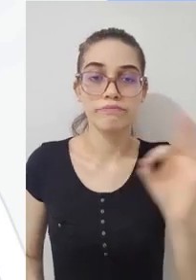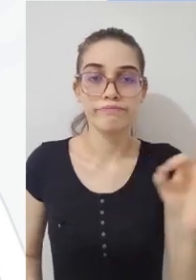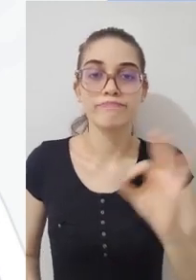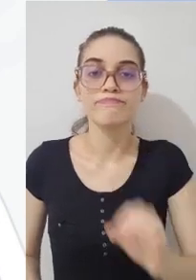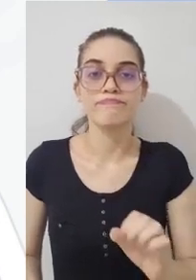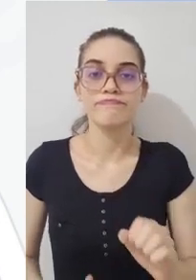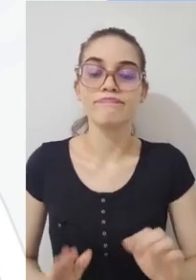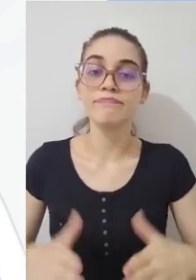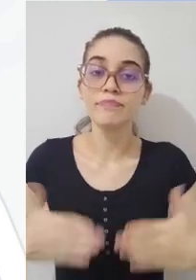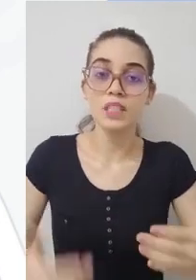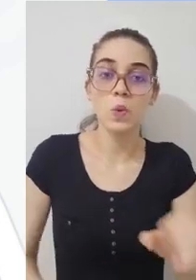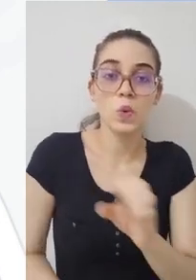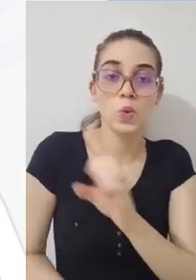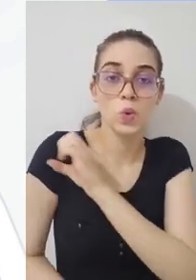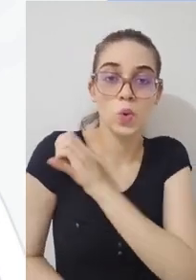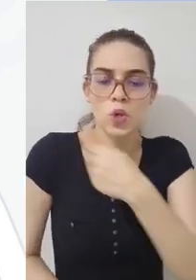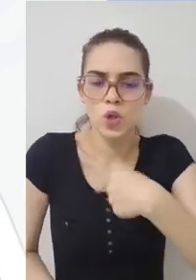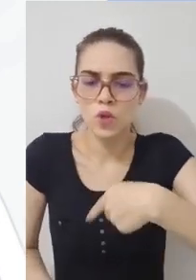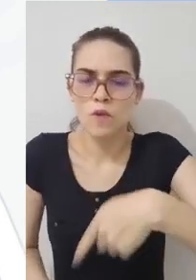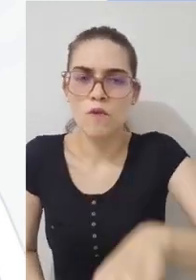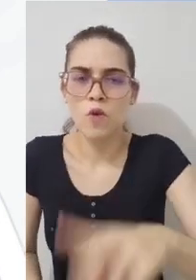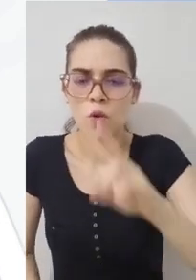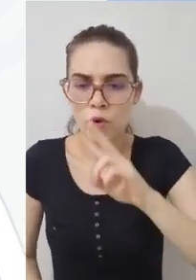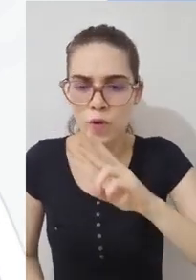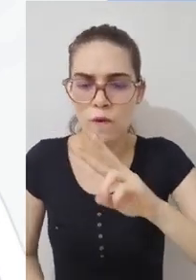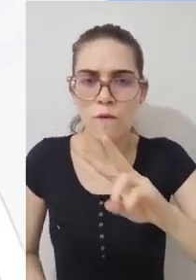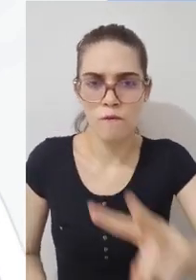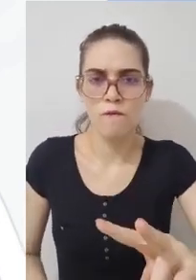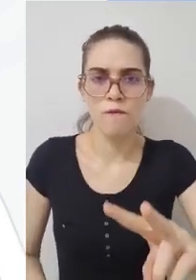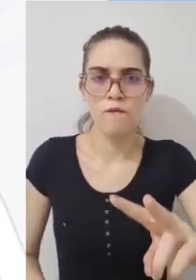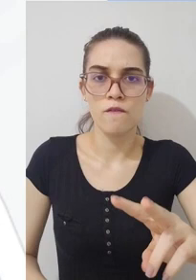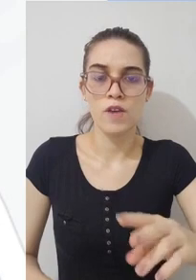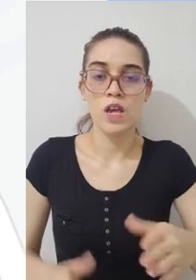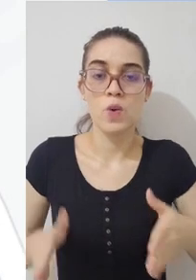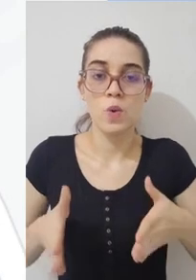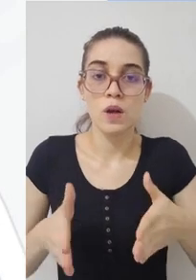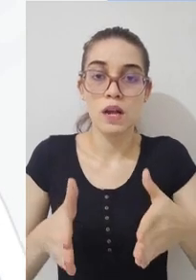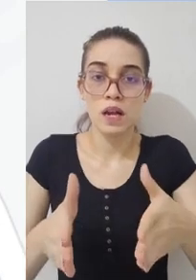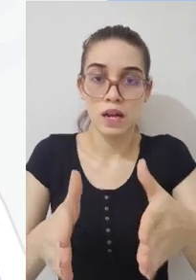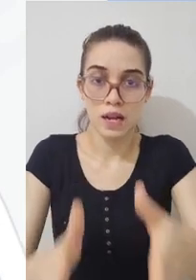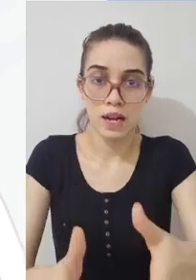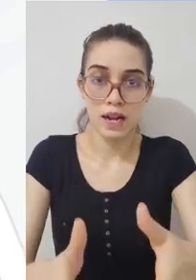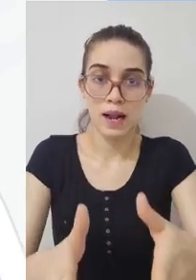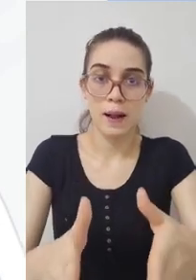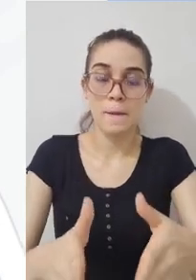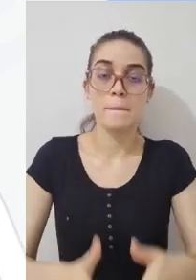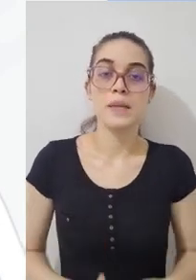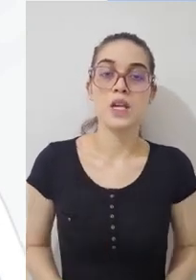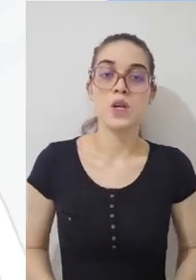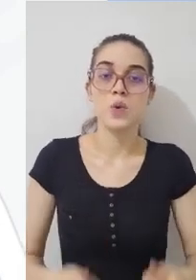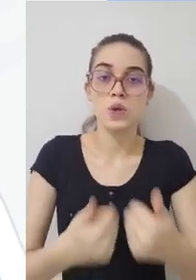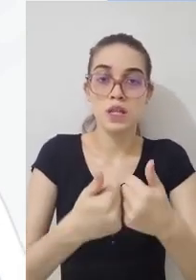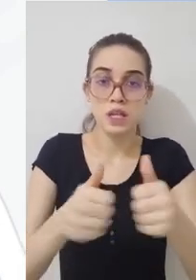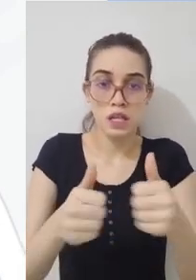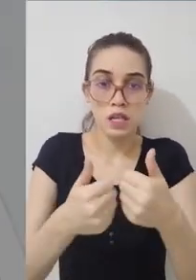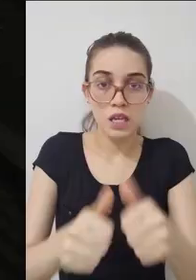passeios públicos em um trajeto de 388 metros entre uma estação de BRT e uma faculdade do